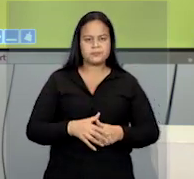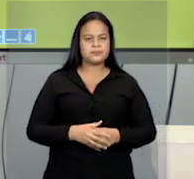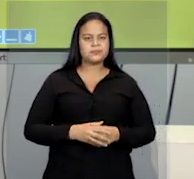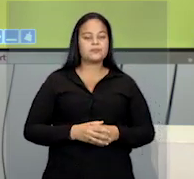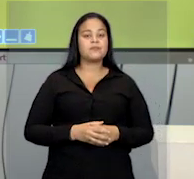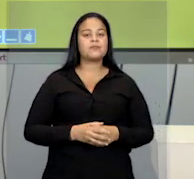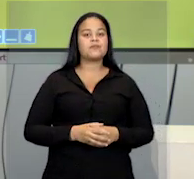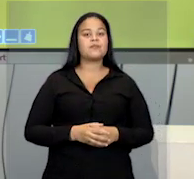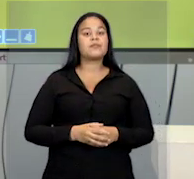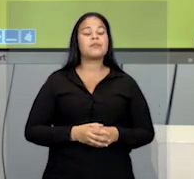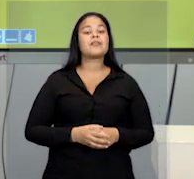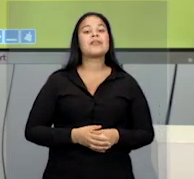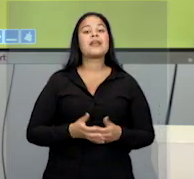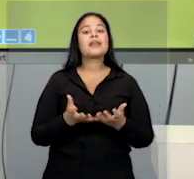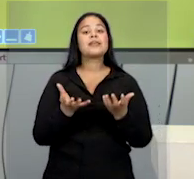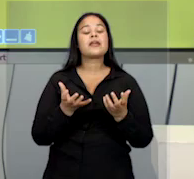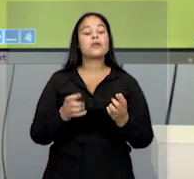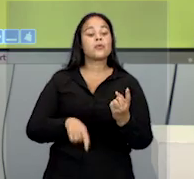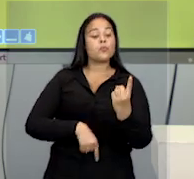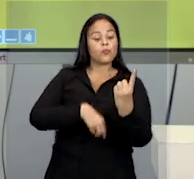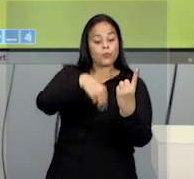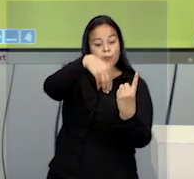Ele quer 1 mol de FeO.